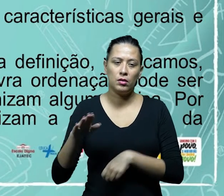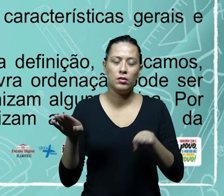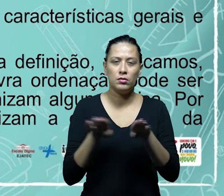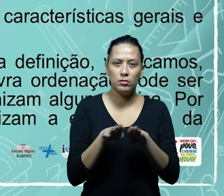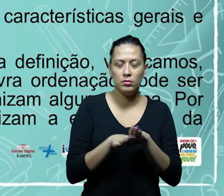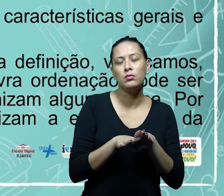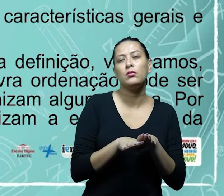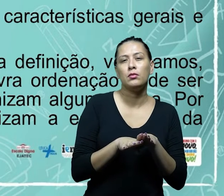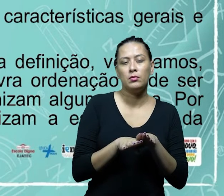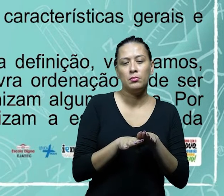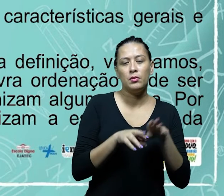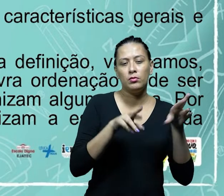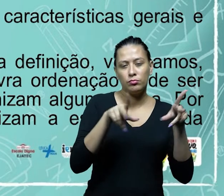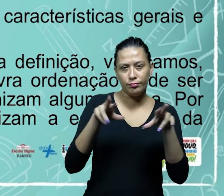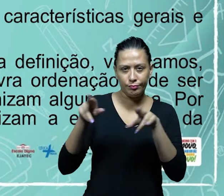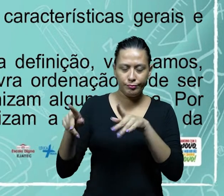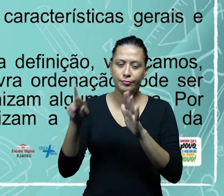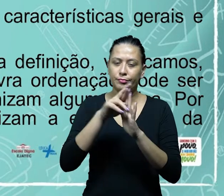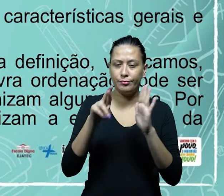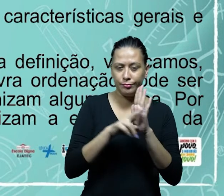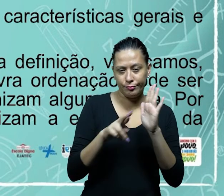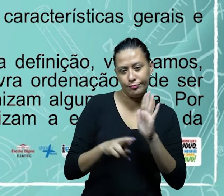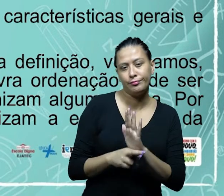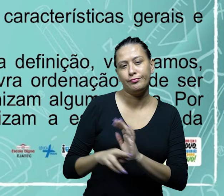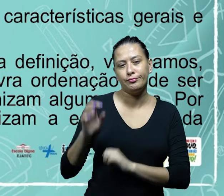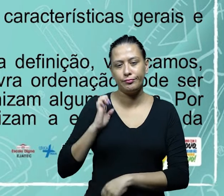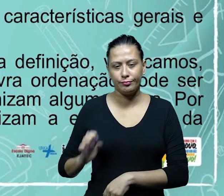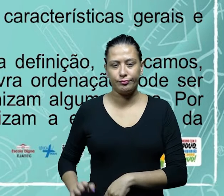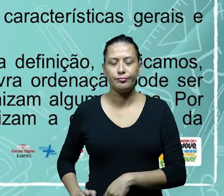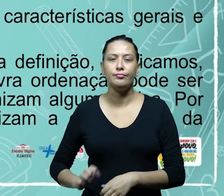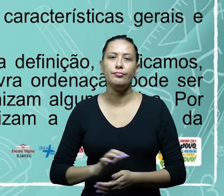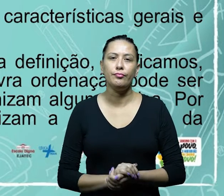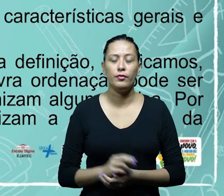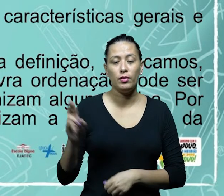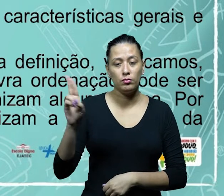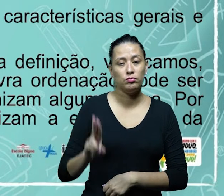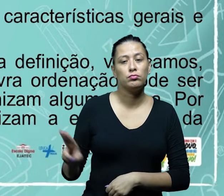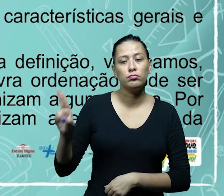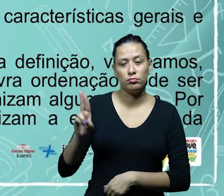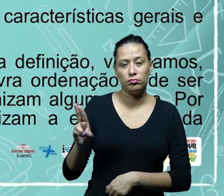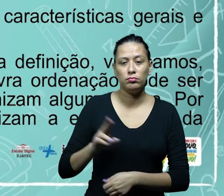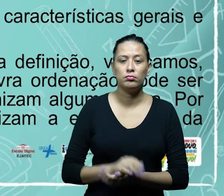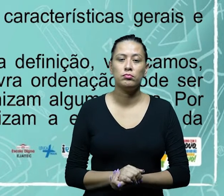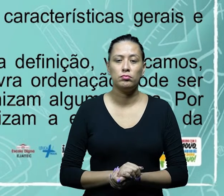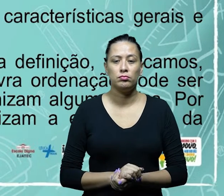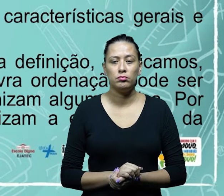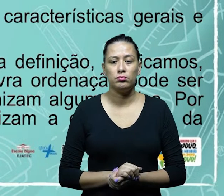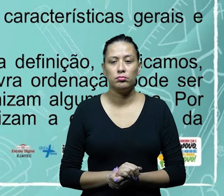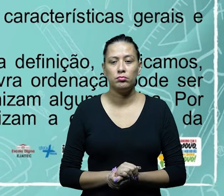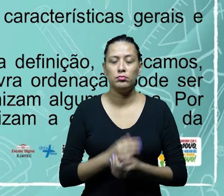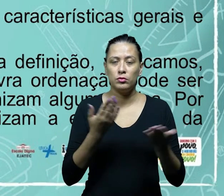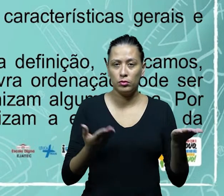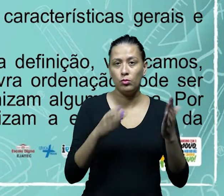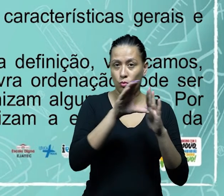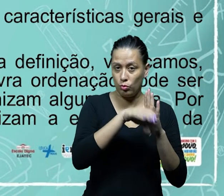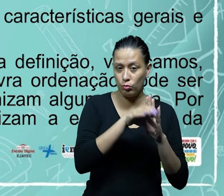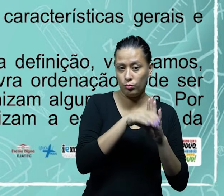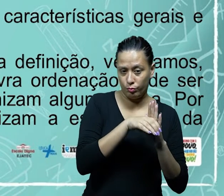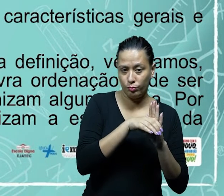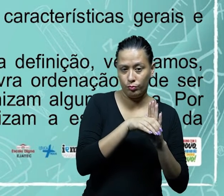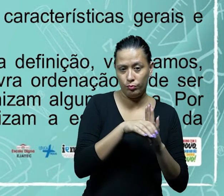e as distintivas também das normas éticas analisando os termos utilizados pelo autor mas podemos